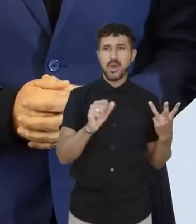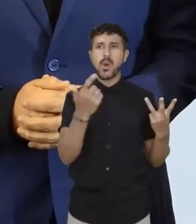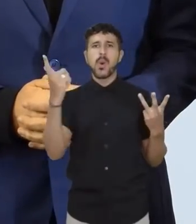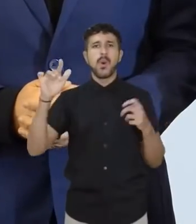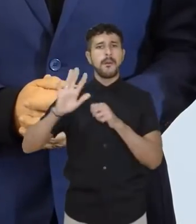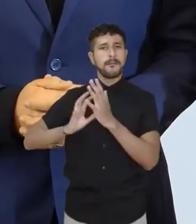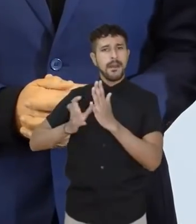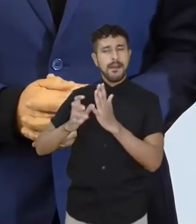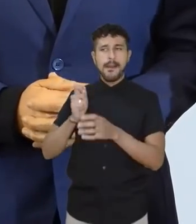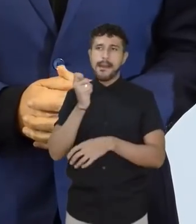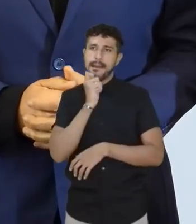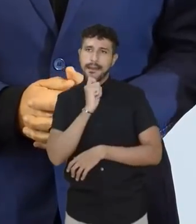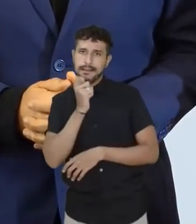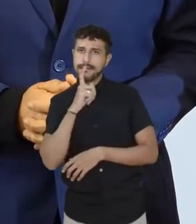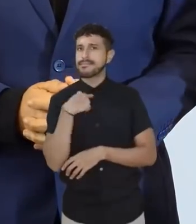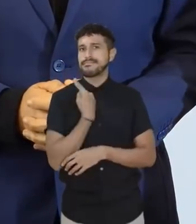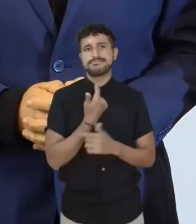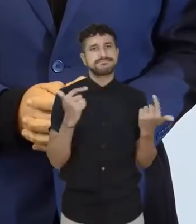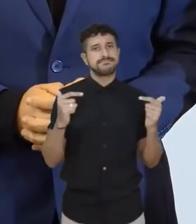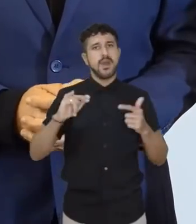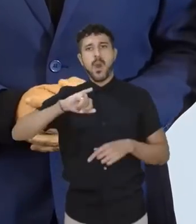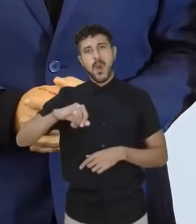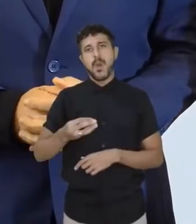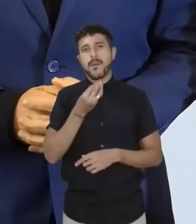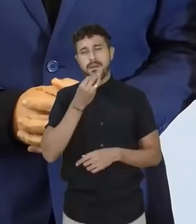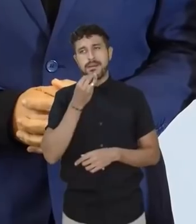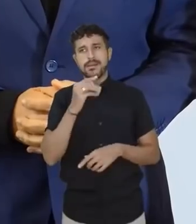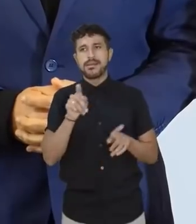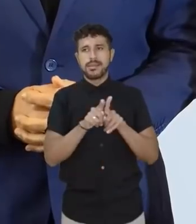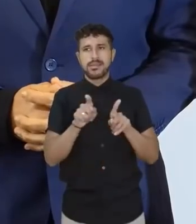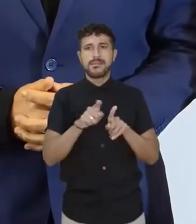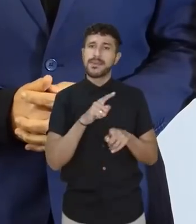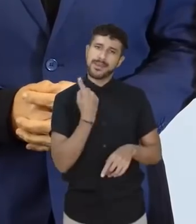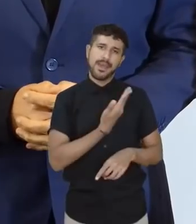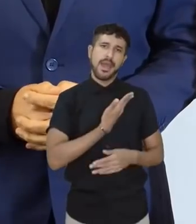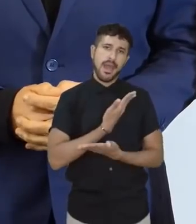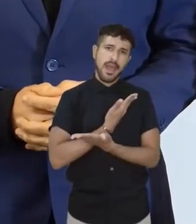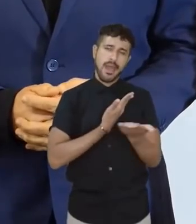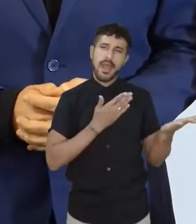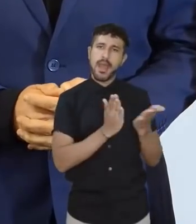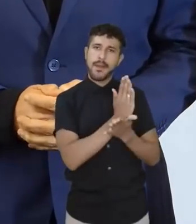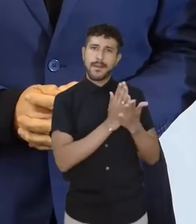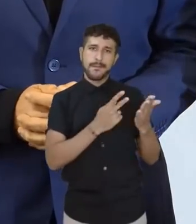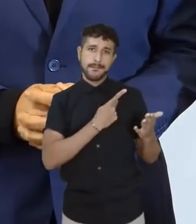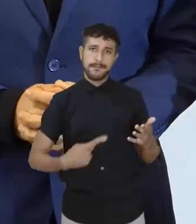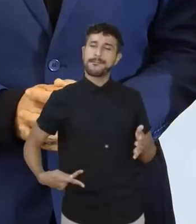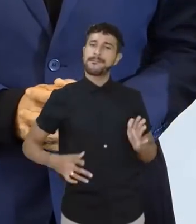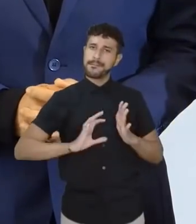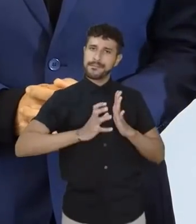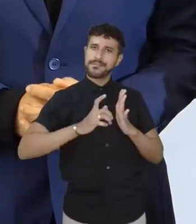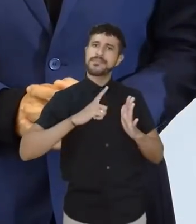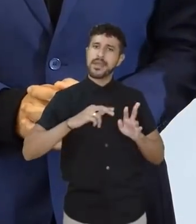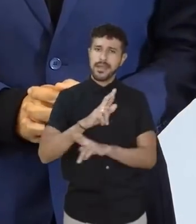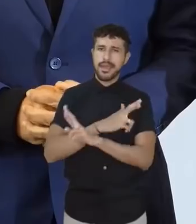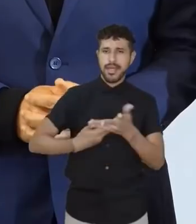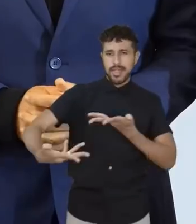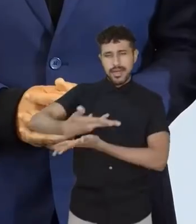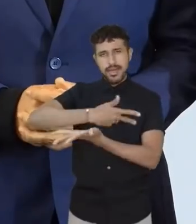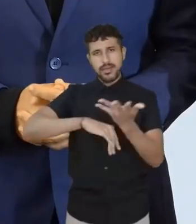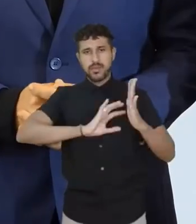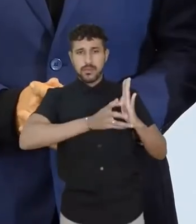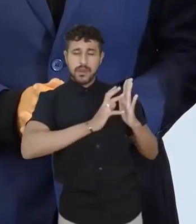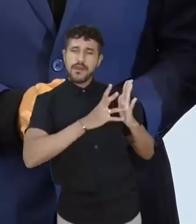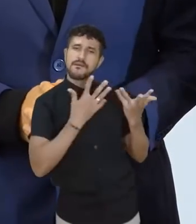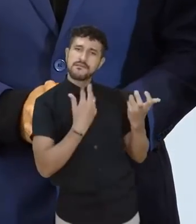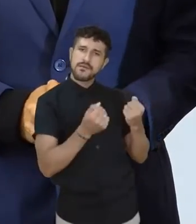ainda a gente não teve essa oportunidade. Inclusive, muitos colegas aqui, dos presidentes de partido, têm também relação com esses partidos, vamos fazer um